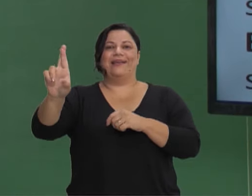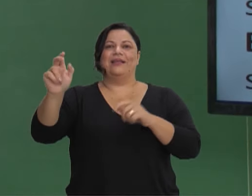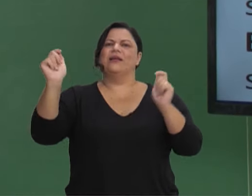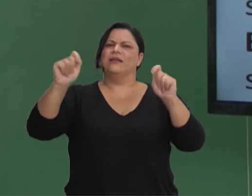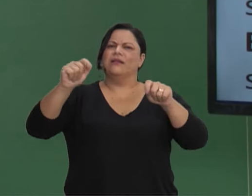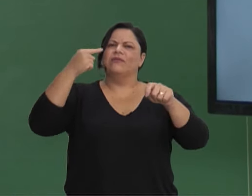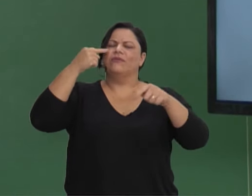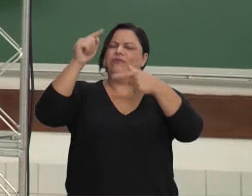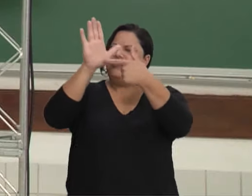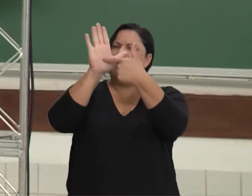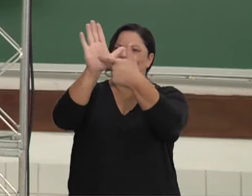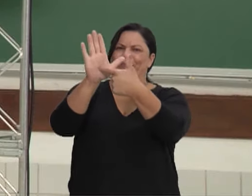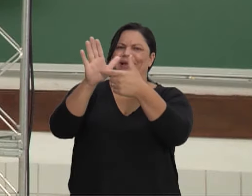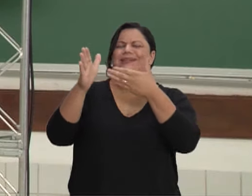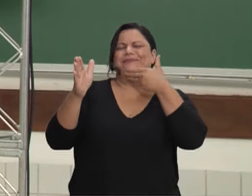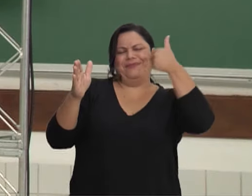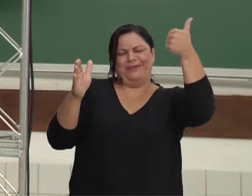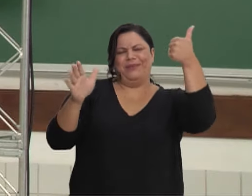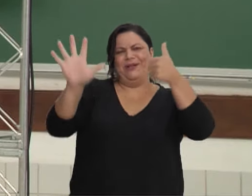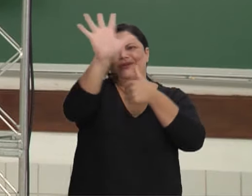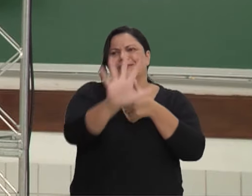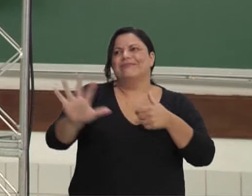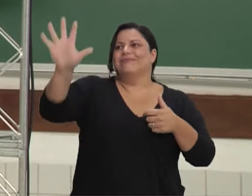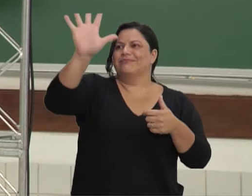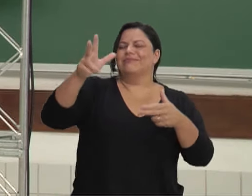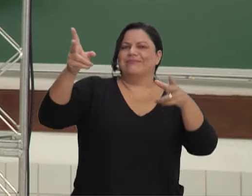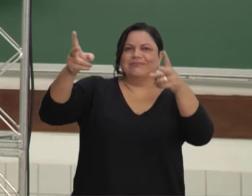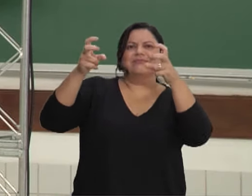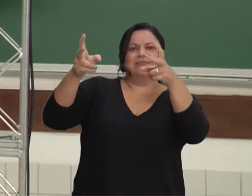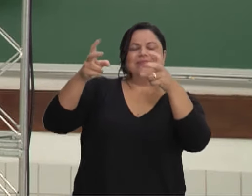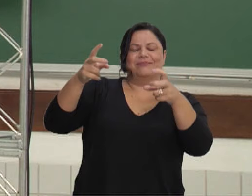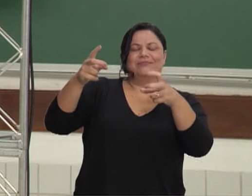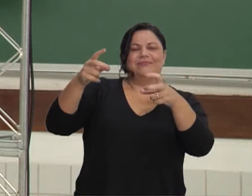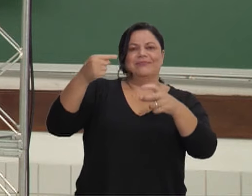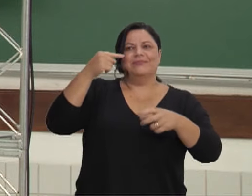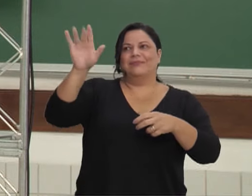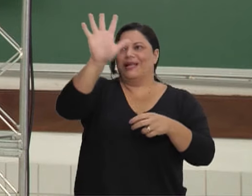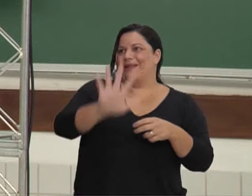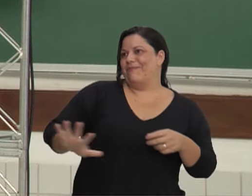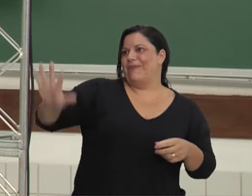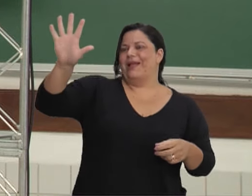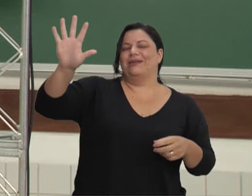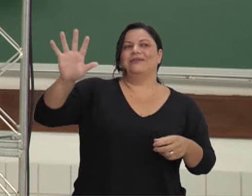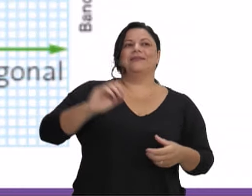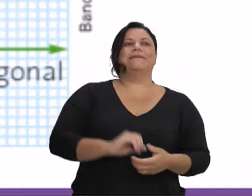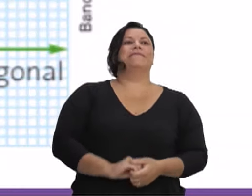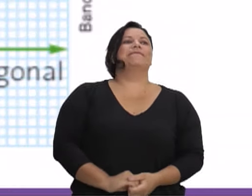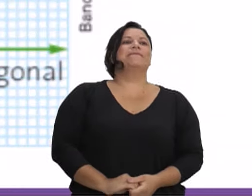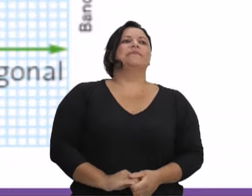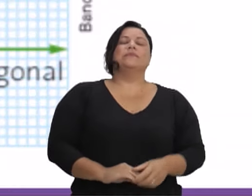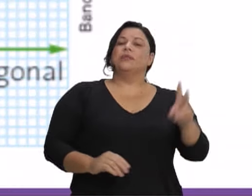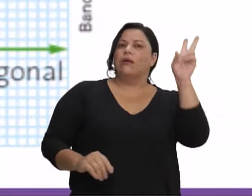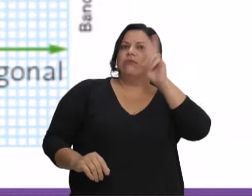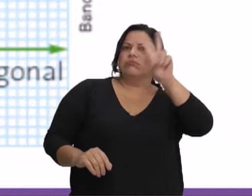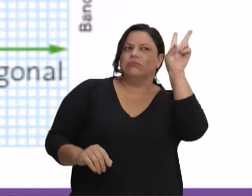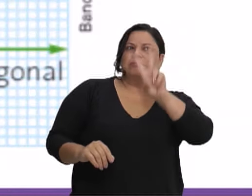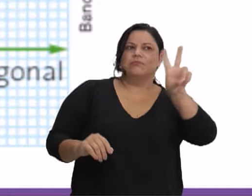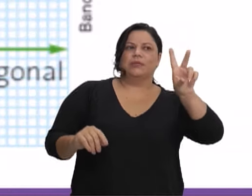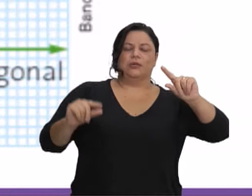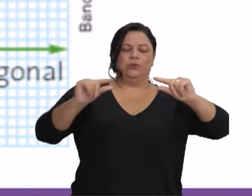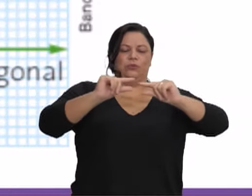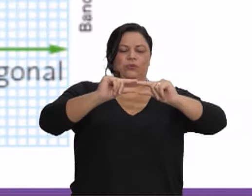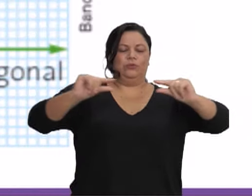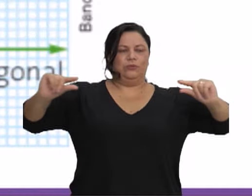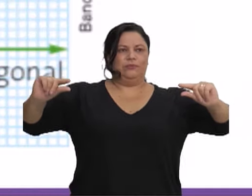imagem que vai ficar melhor de poder observar. Aqui, lembrando aqui que aqui embaixo é a